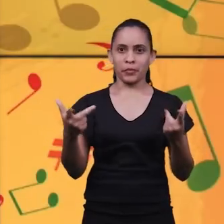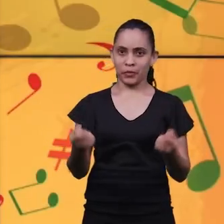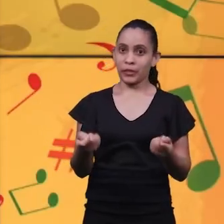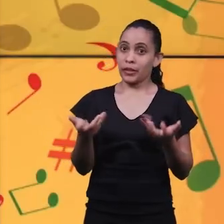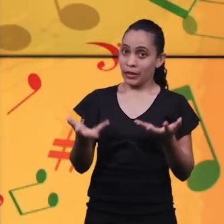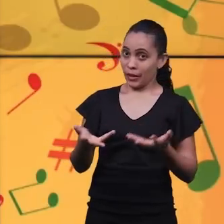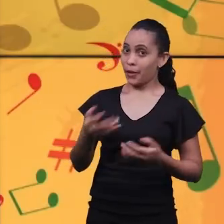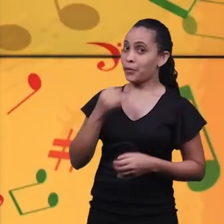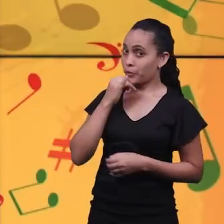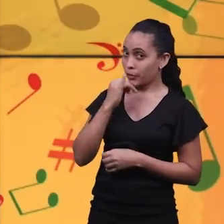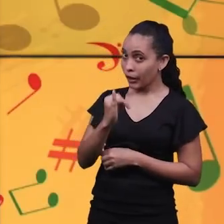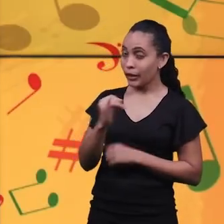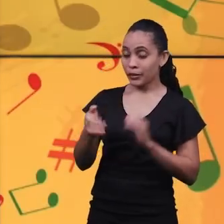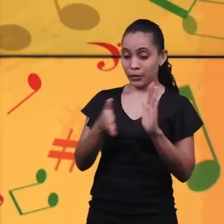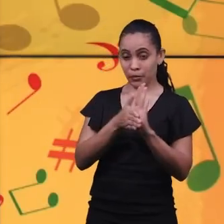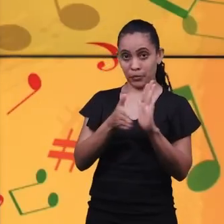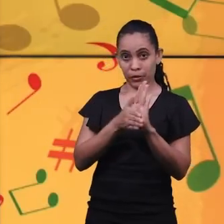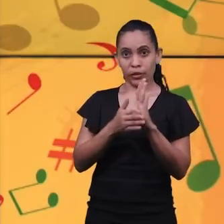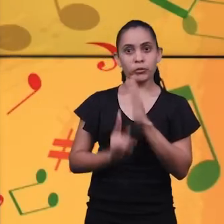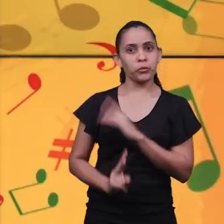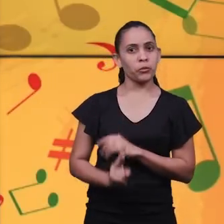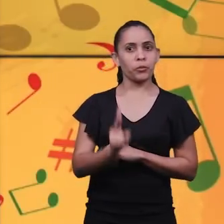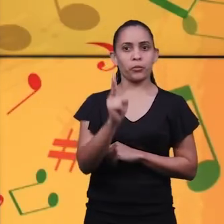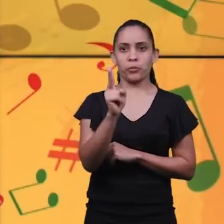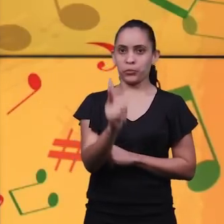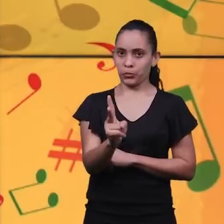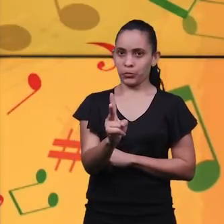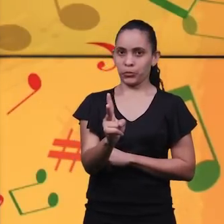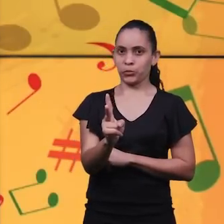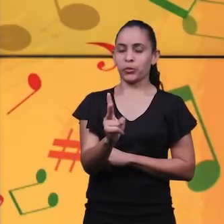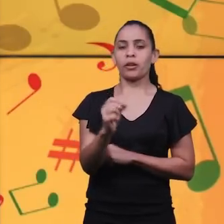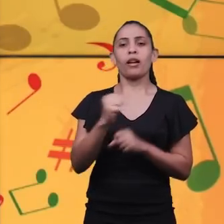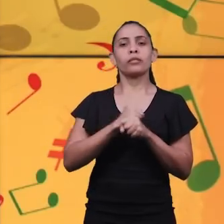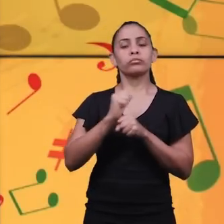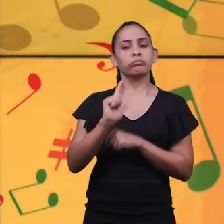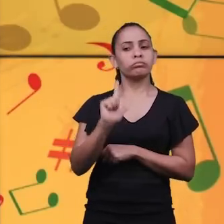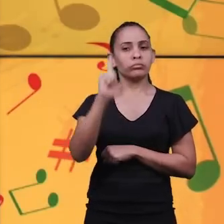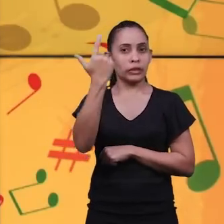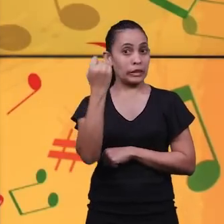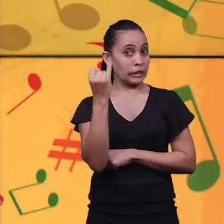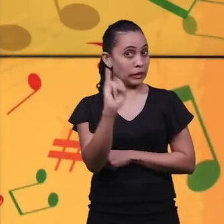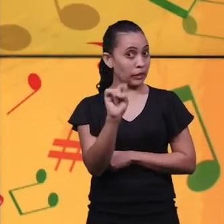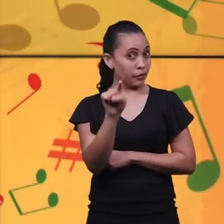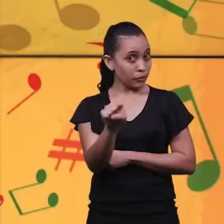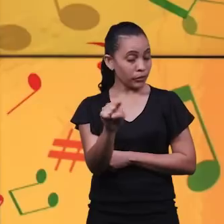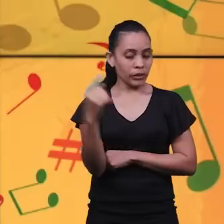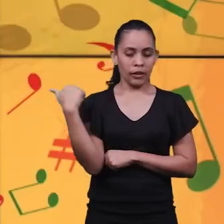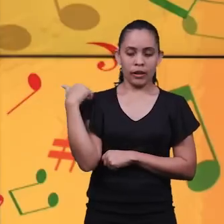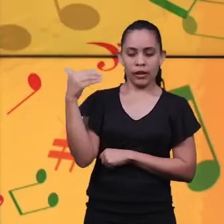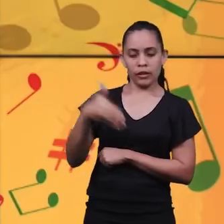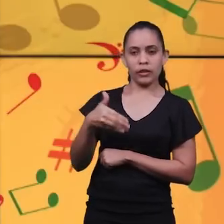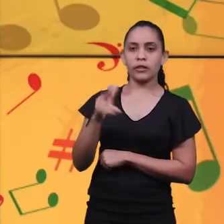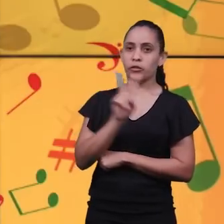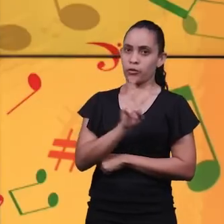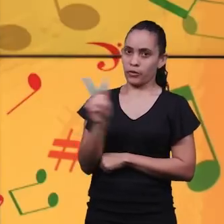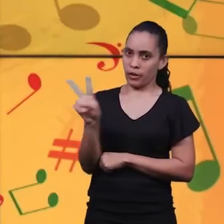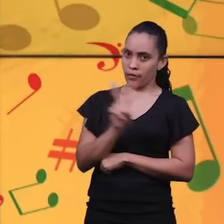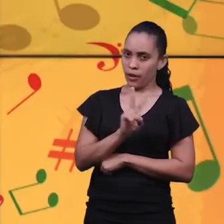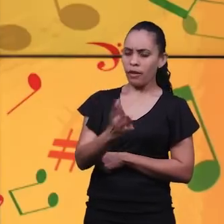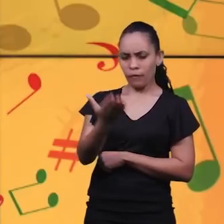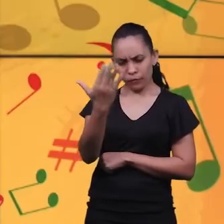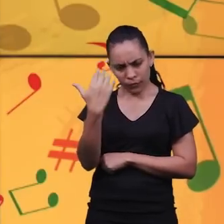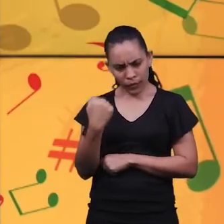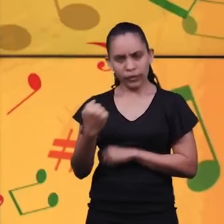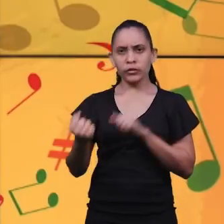bênção! E quero te dizer que este projeto continuará no próximo ano. E se você é daqui de